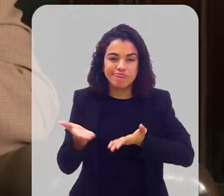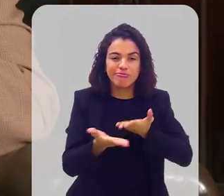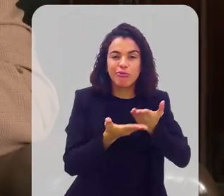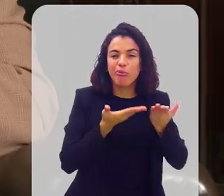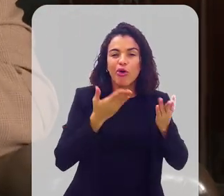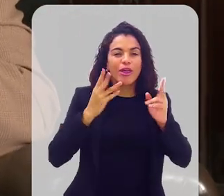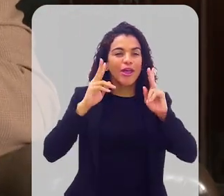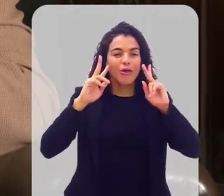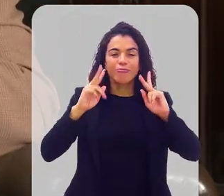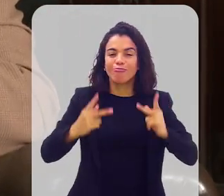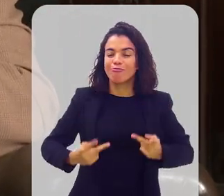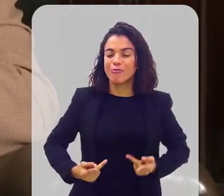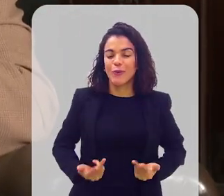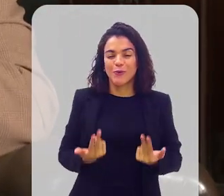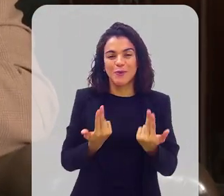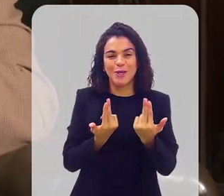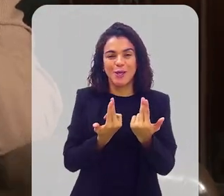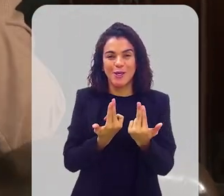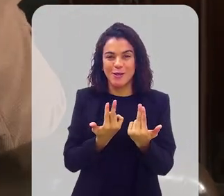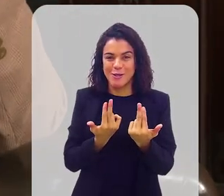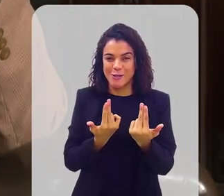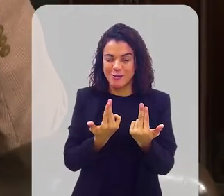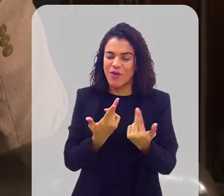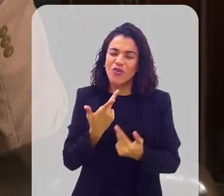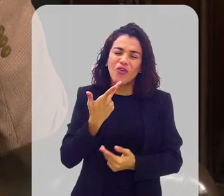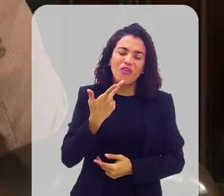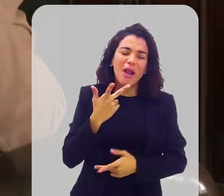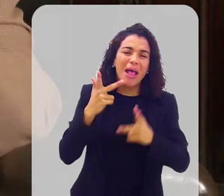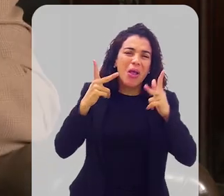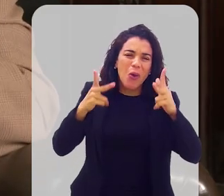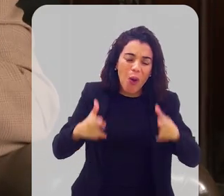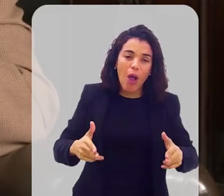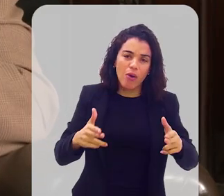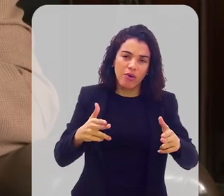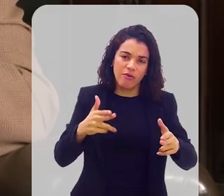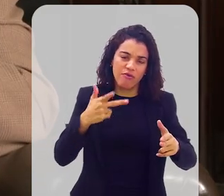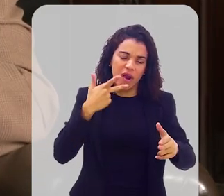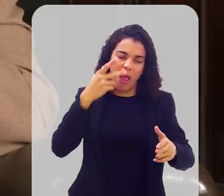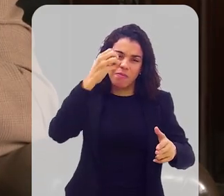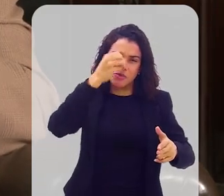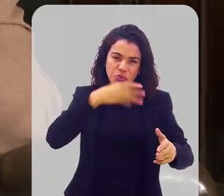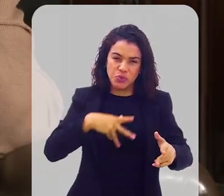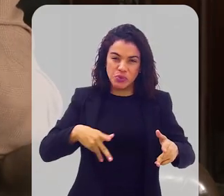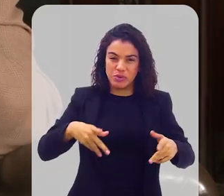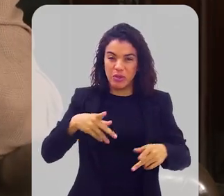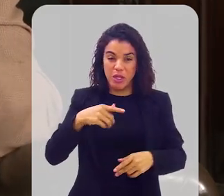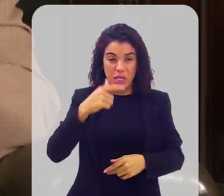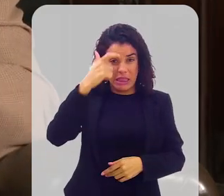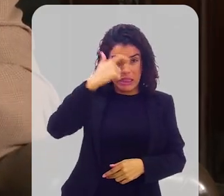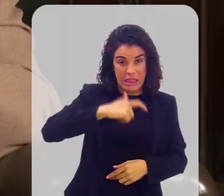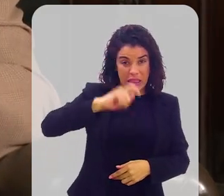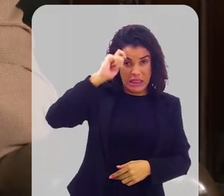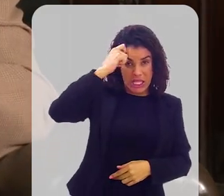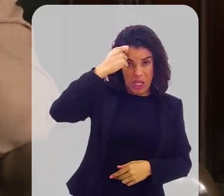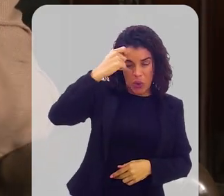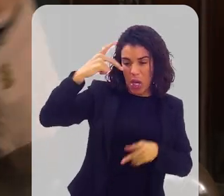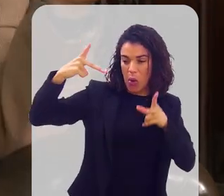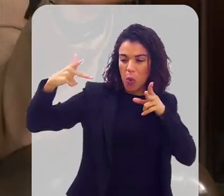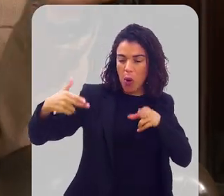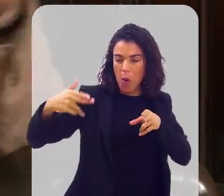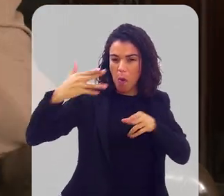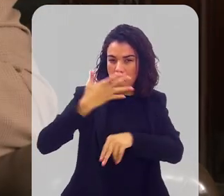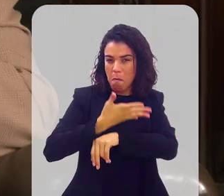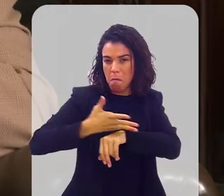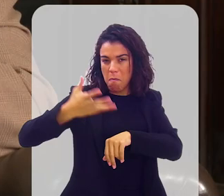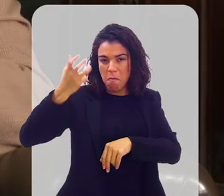eram seres os mesmos. Eu não vou dizer iguais, porque eu acho um absurdo falar que eu, negro, sou igual